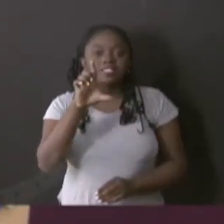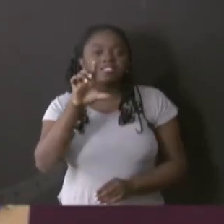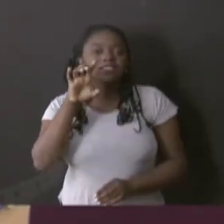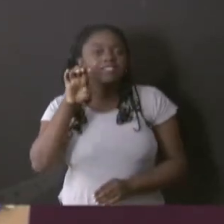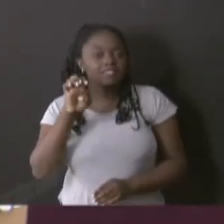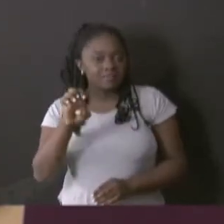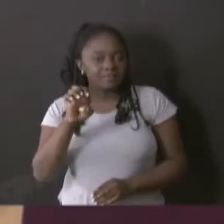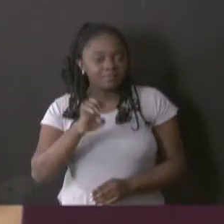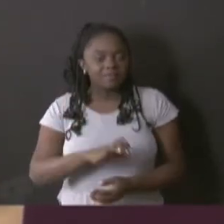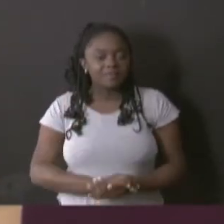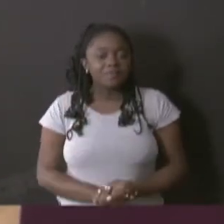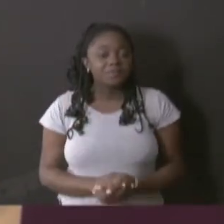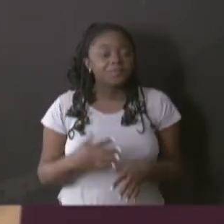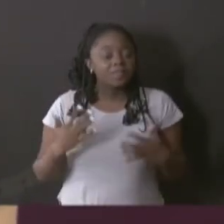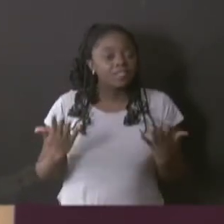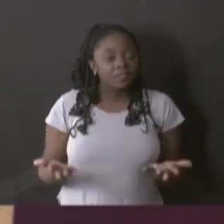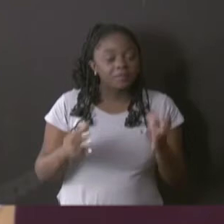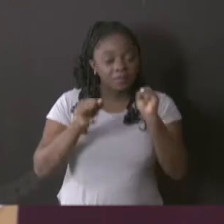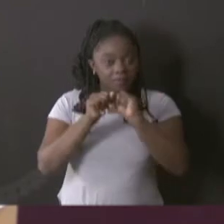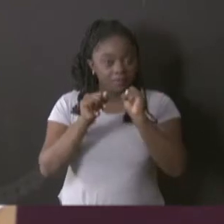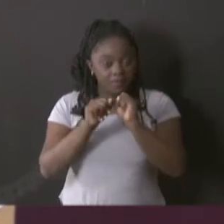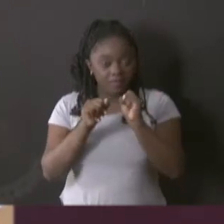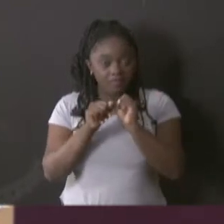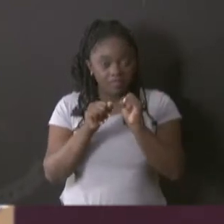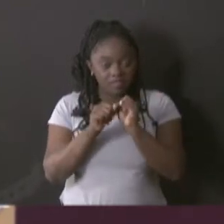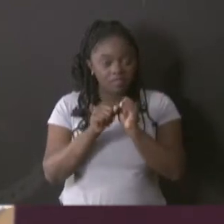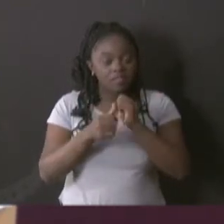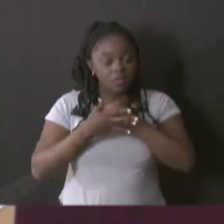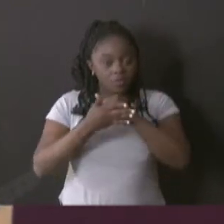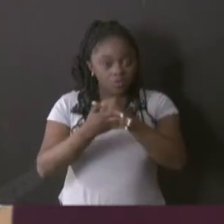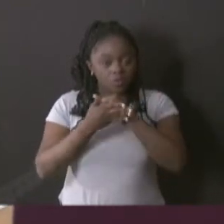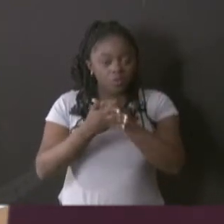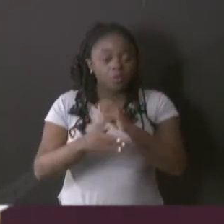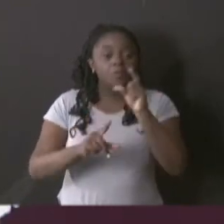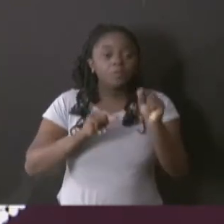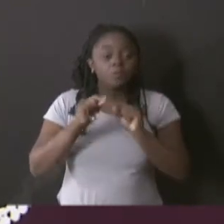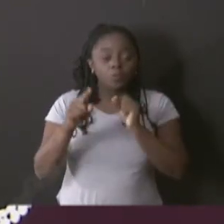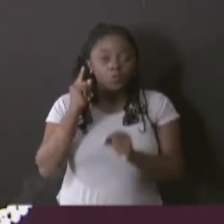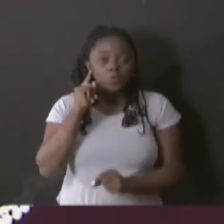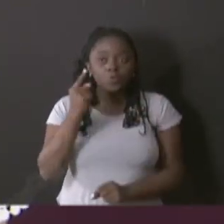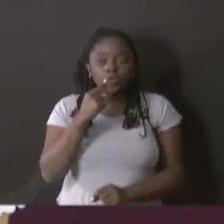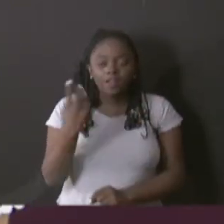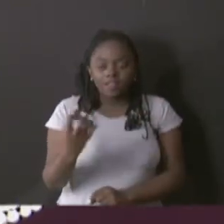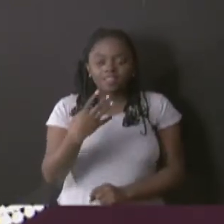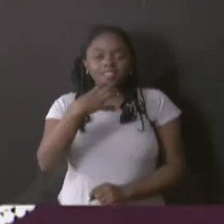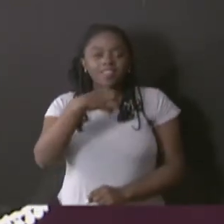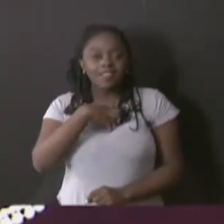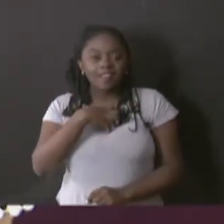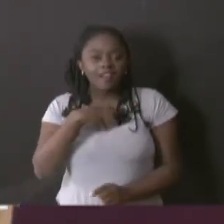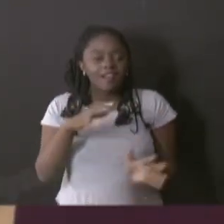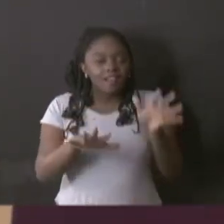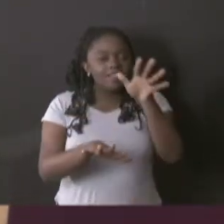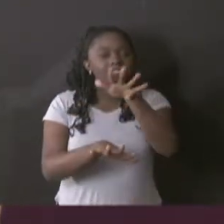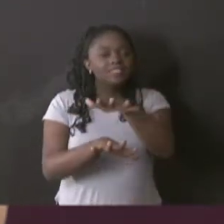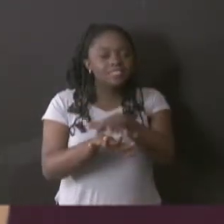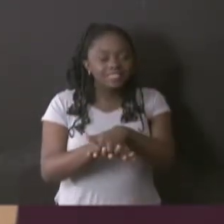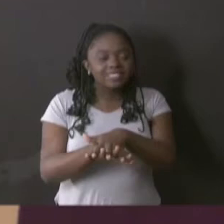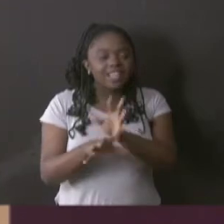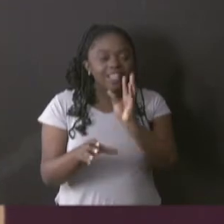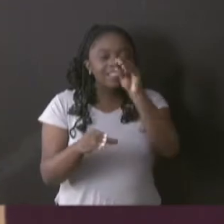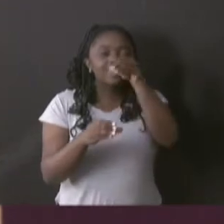E então ela fez algum movimento para que o surdo se sentisse pertencente àquilo ali,